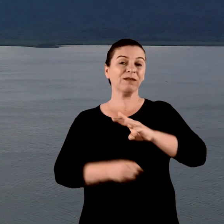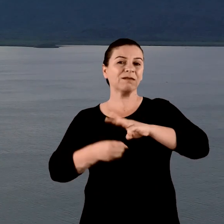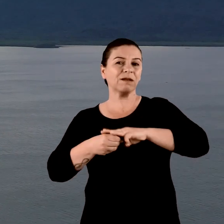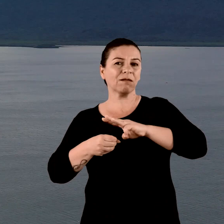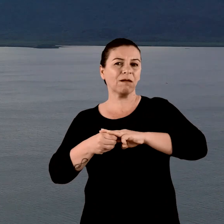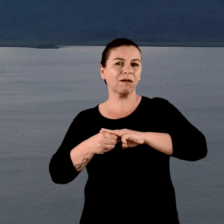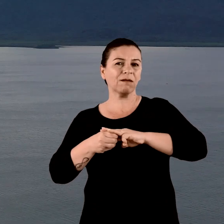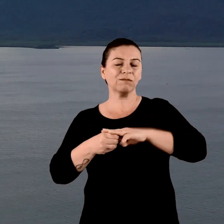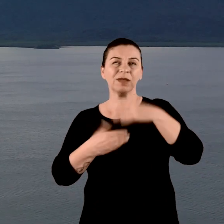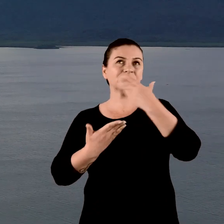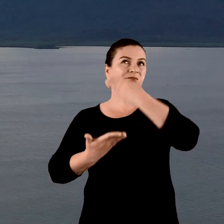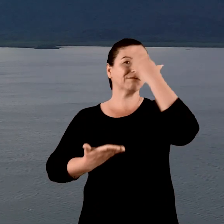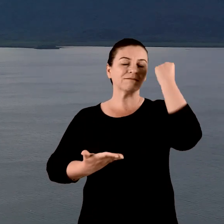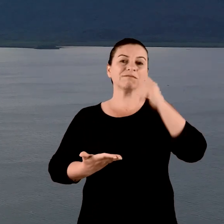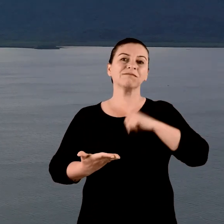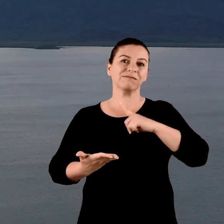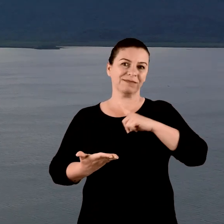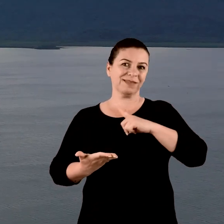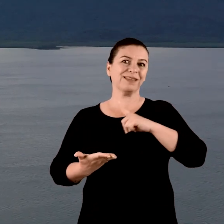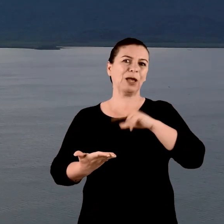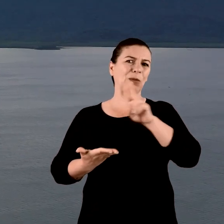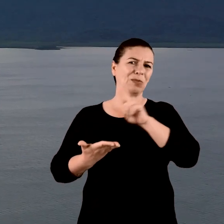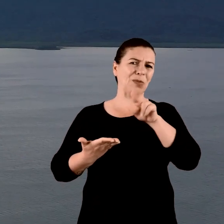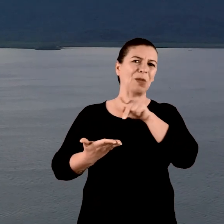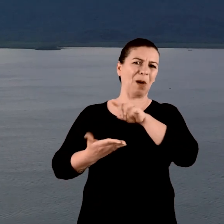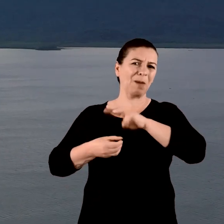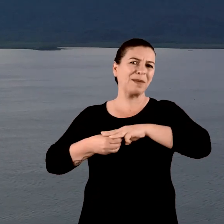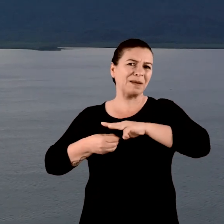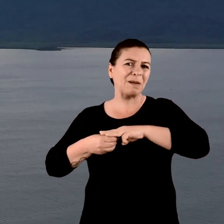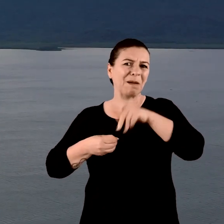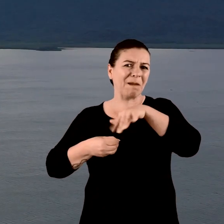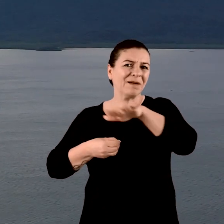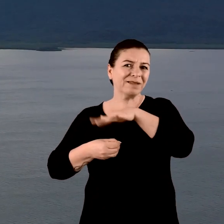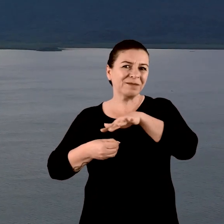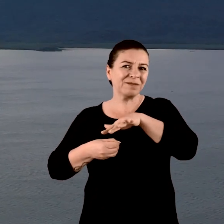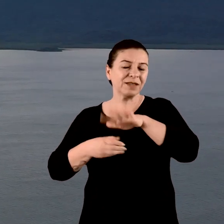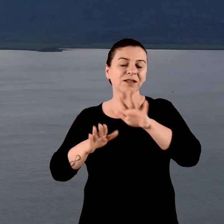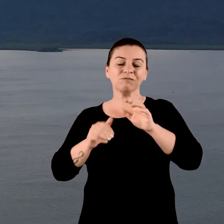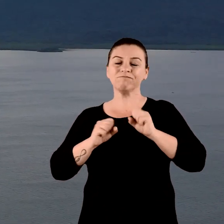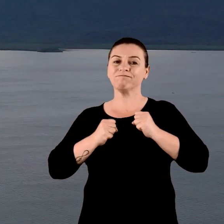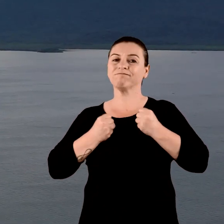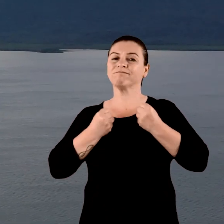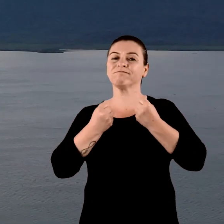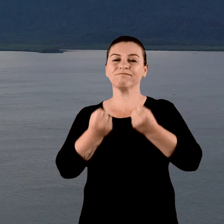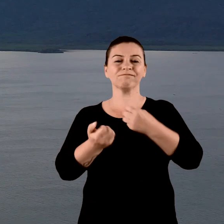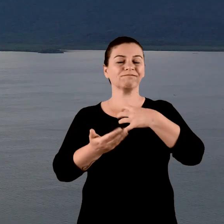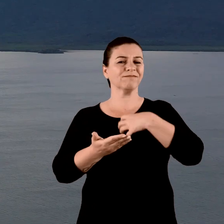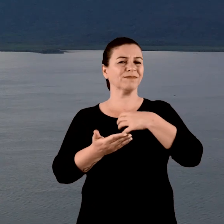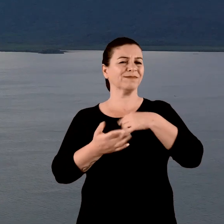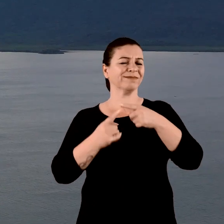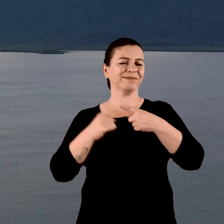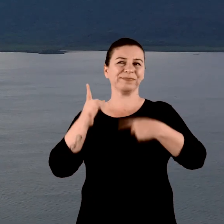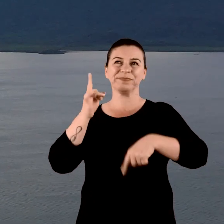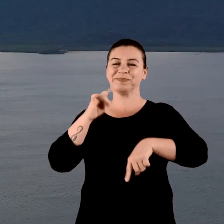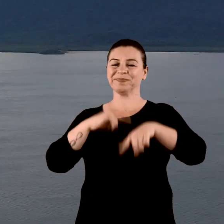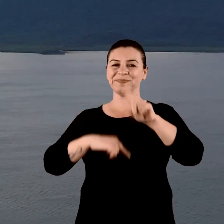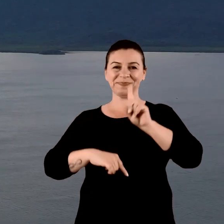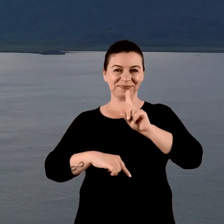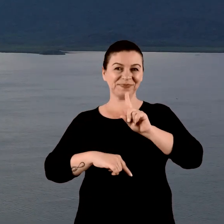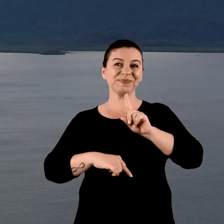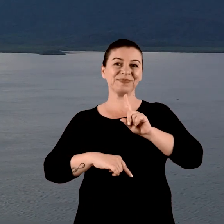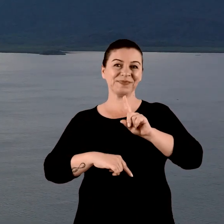Kombi, que eu esqueci, ela tem um apelido, eu esqueci do apelido daquela Kombi. Enfrentamos situações